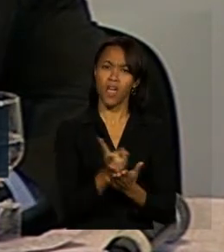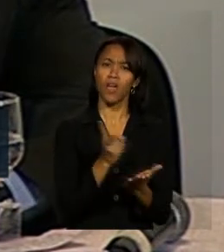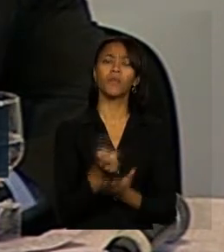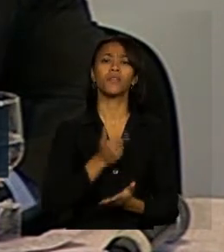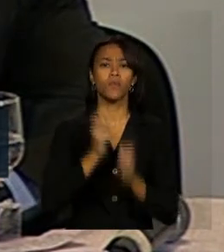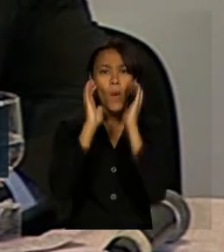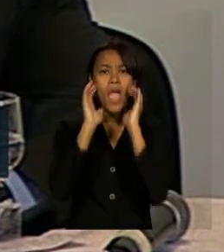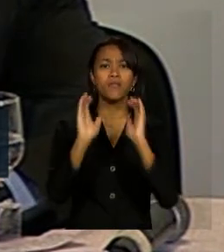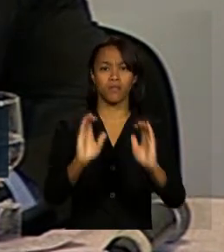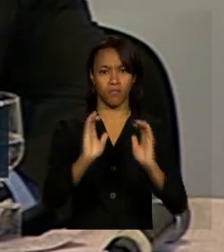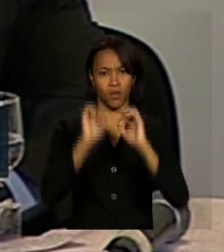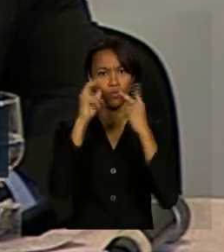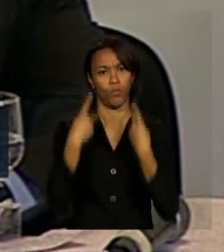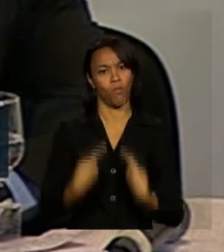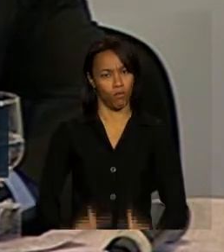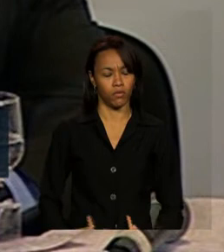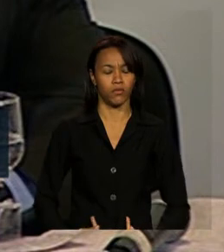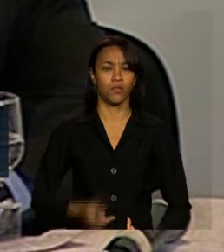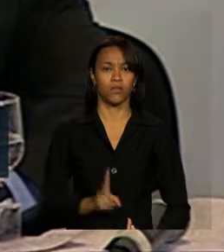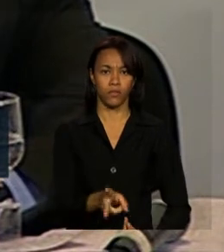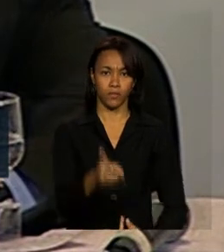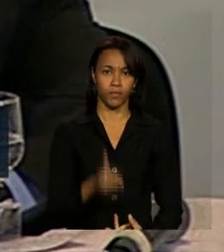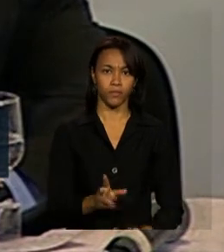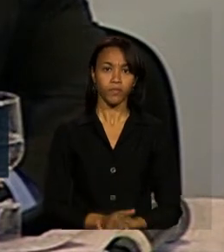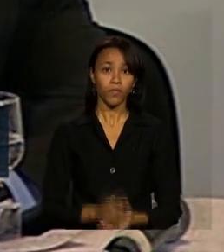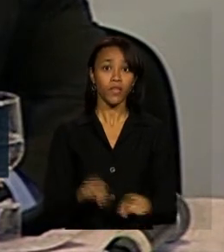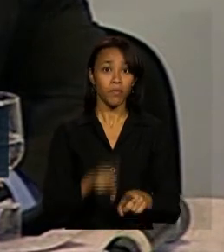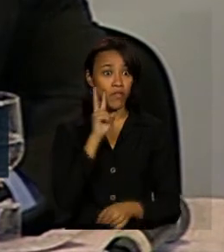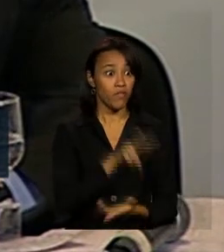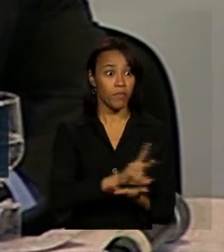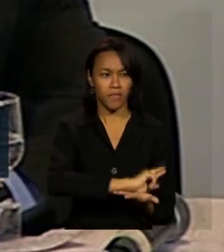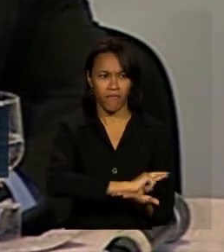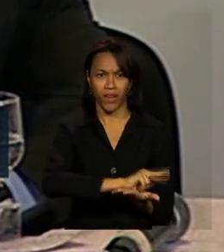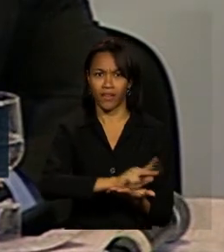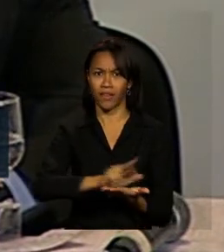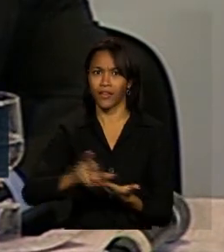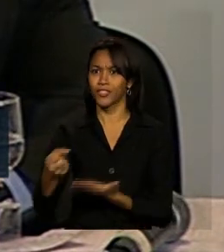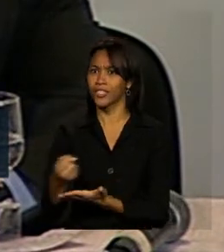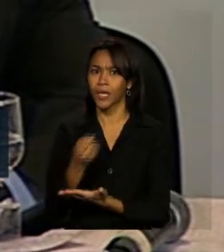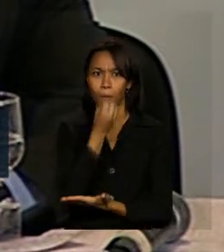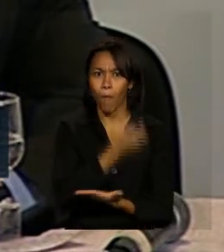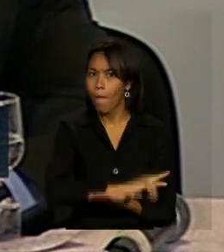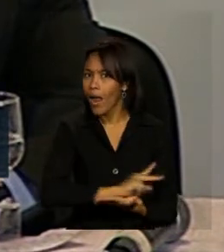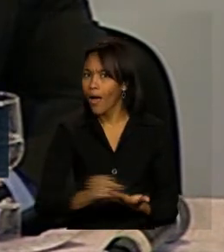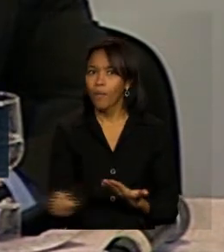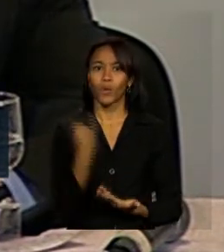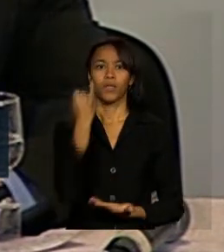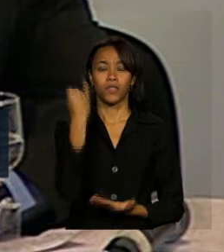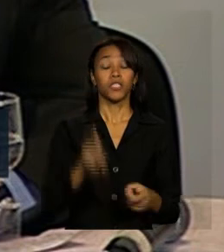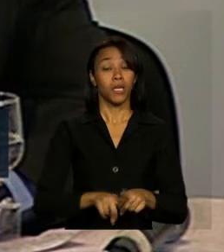humano e também na riqueza que resulta da diversidade. Também estaremos falando